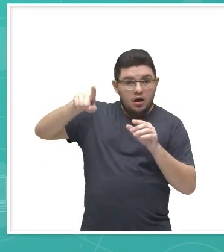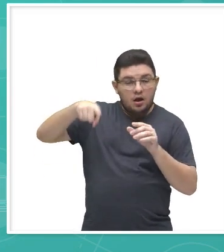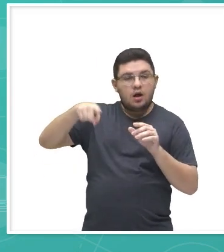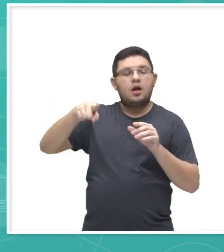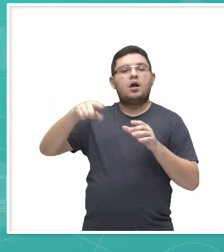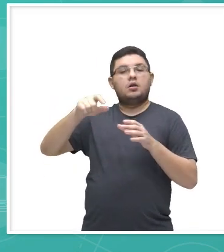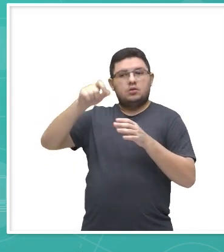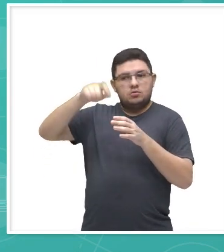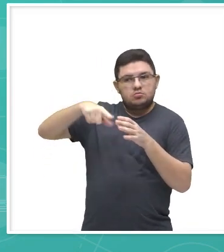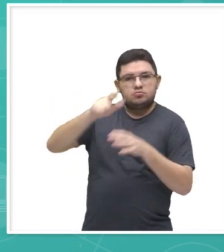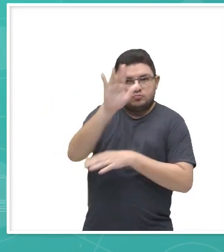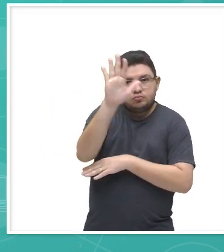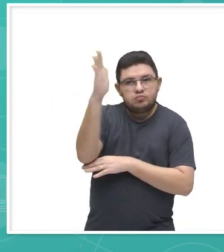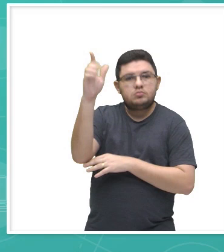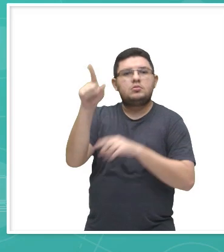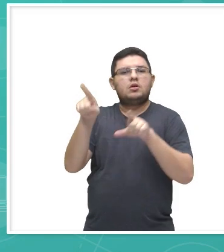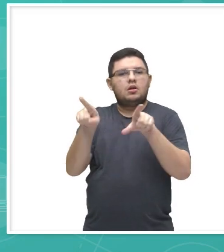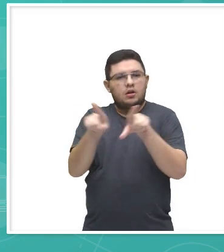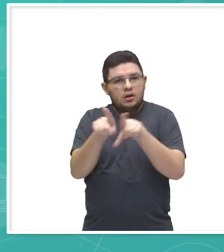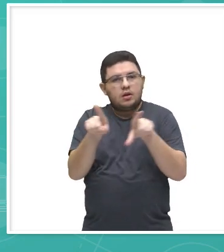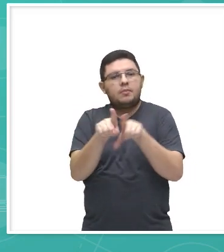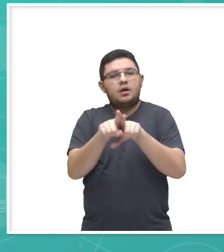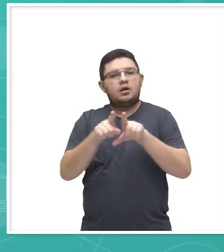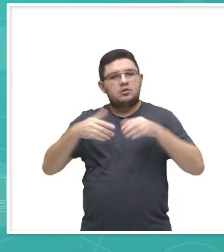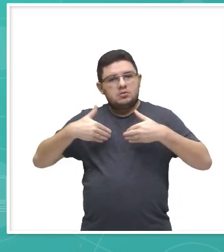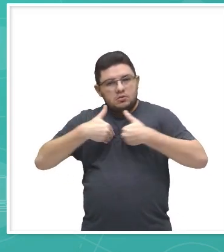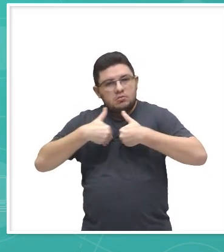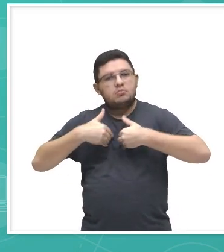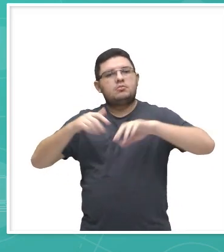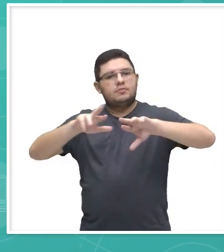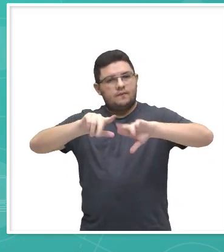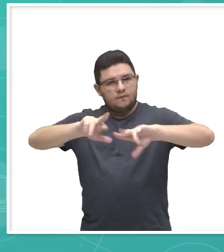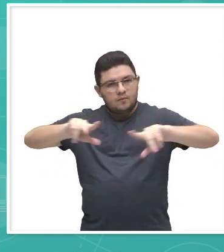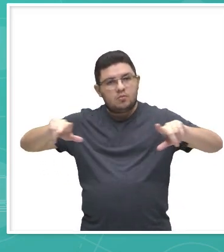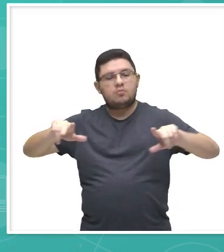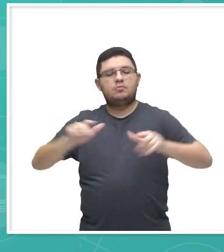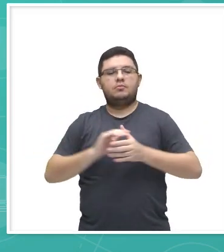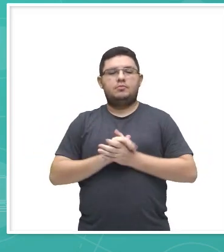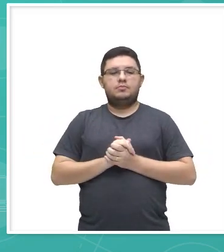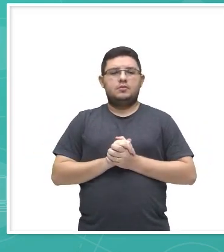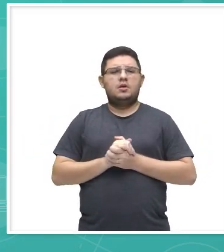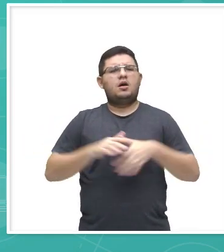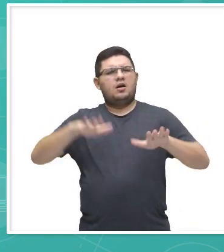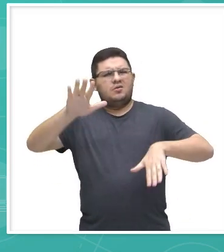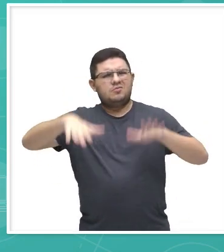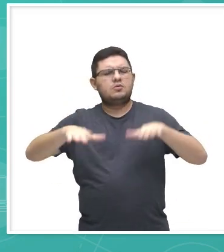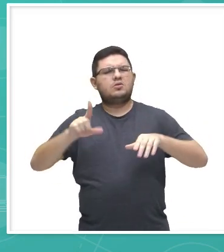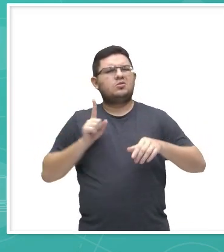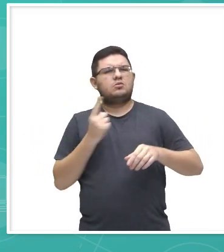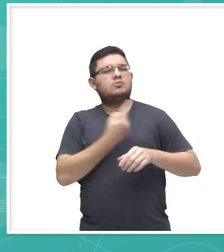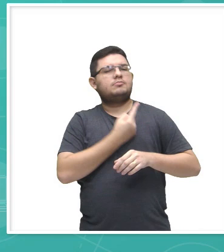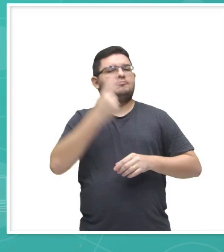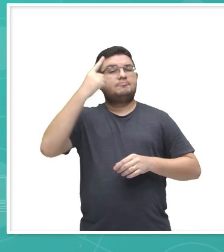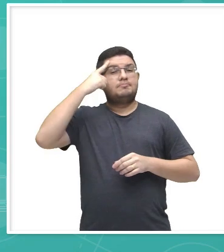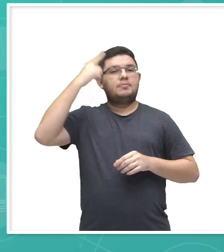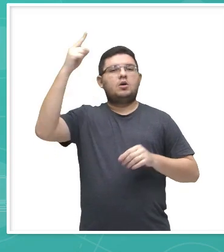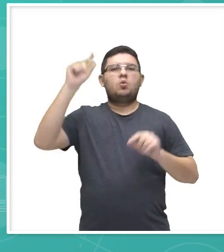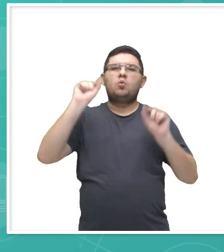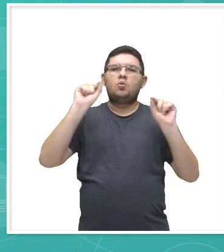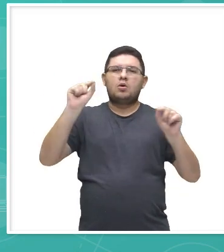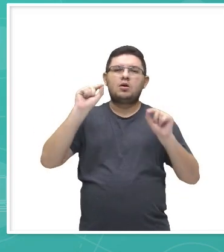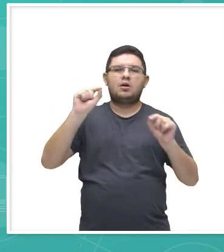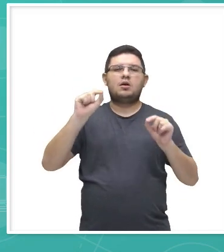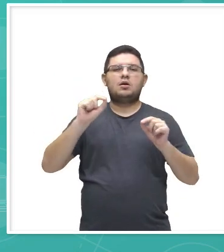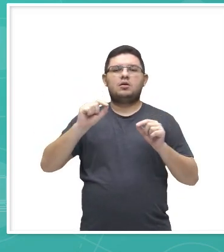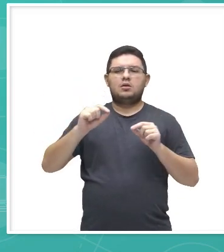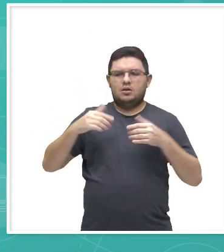da pecuária quanto a atividade da agricultura, né? Então, ao invés de a gente falar assim, a atividade da pecuária e a